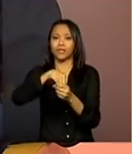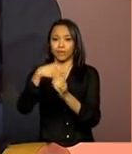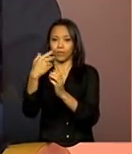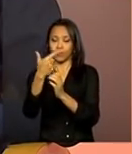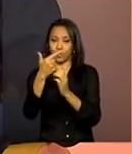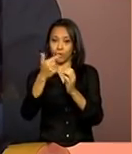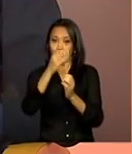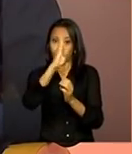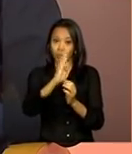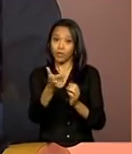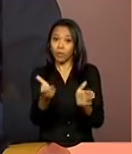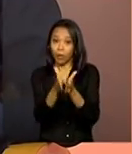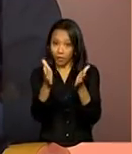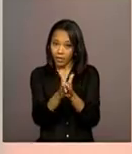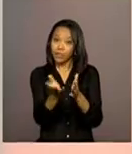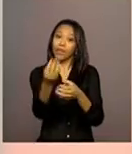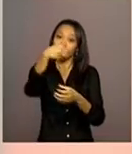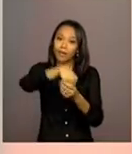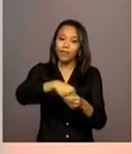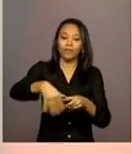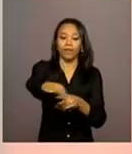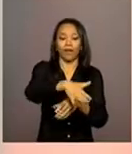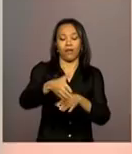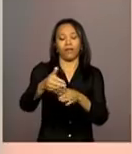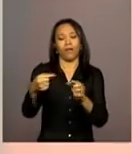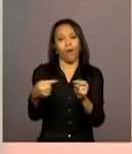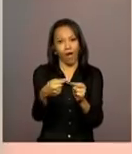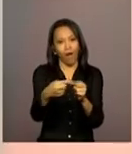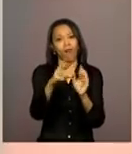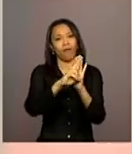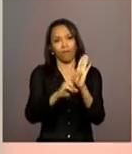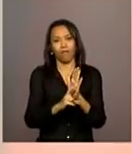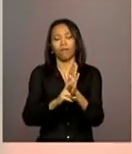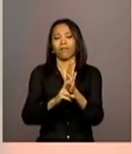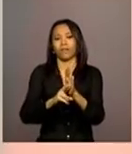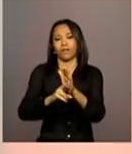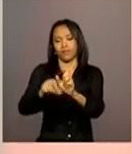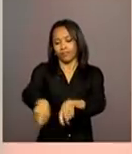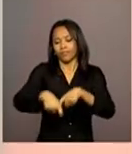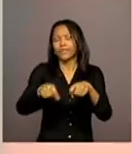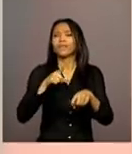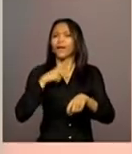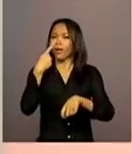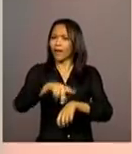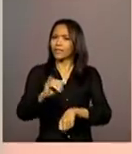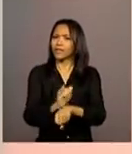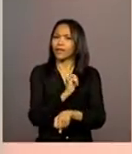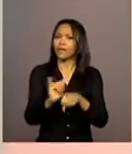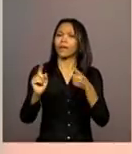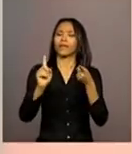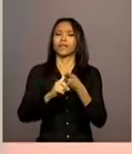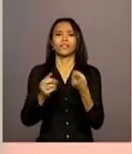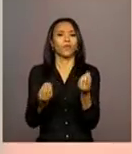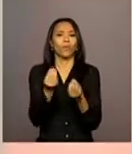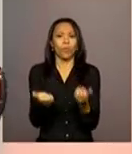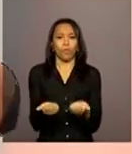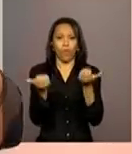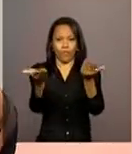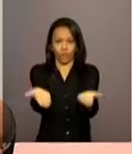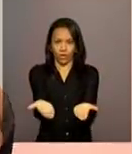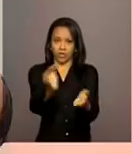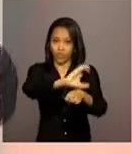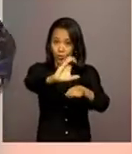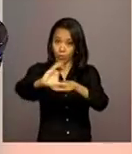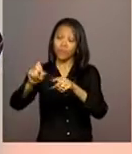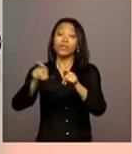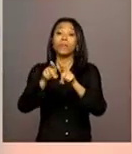produtiva no meio Rural né sim ele tem lá as suas estratégias as suas eh dinâmica de oferta Então essa até